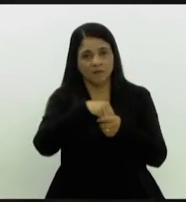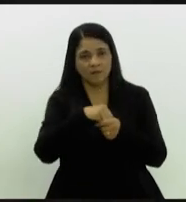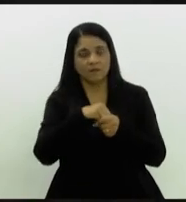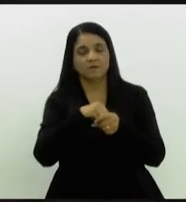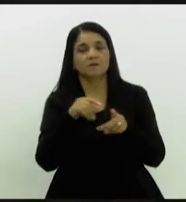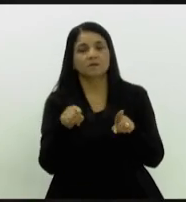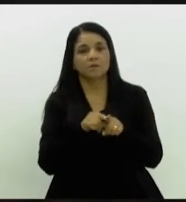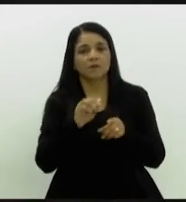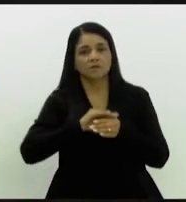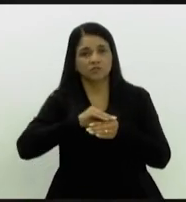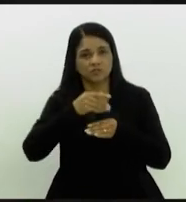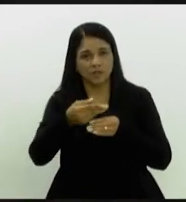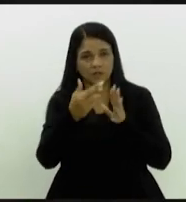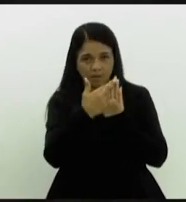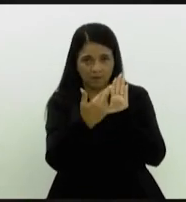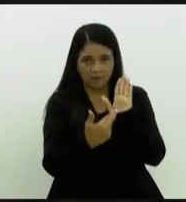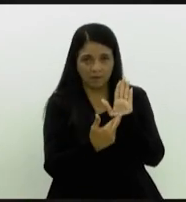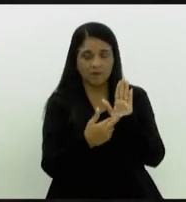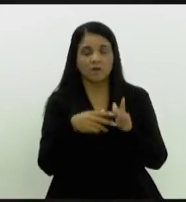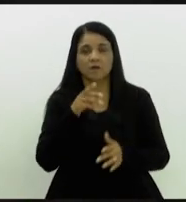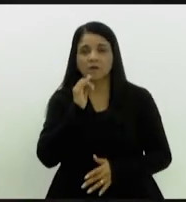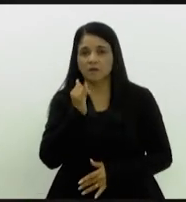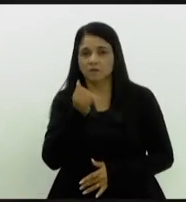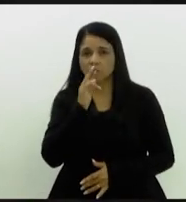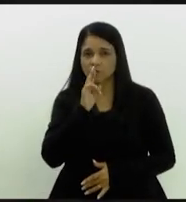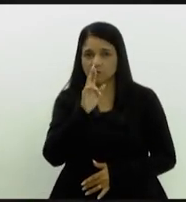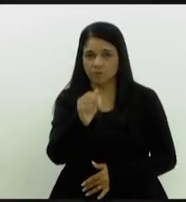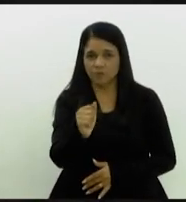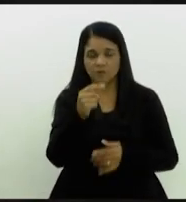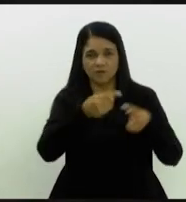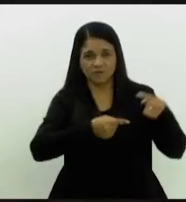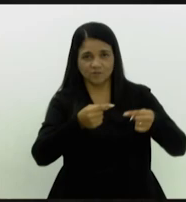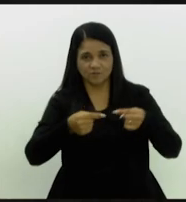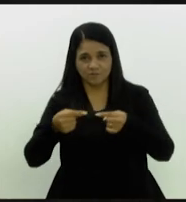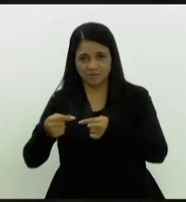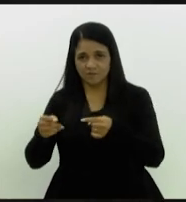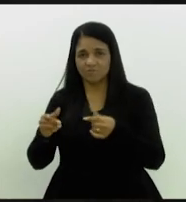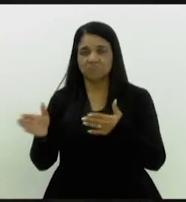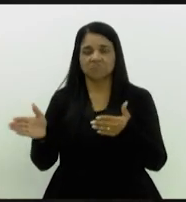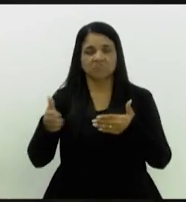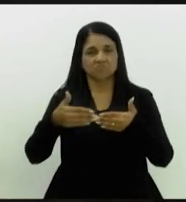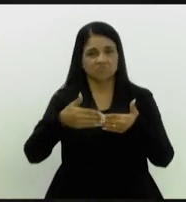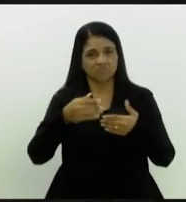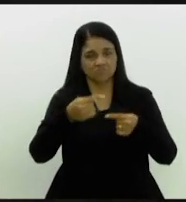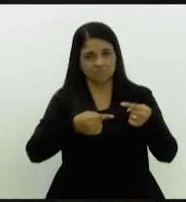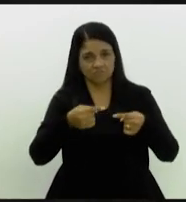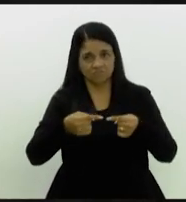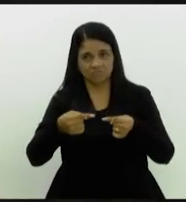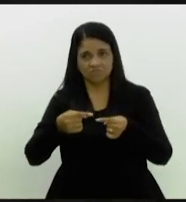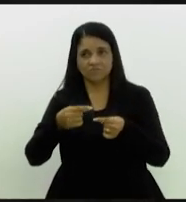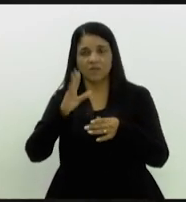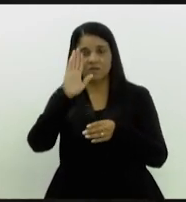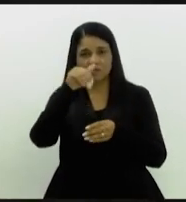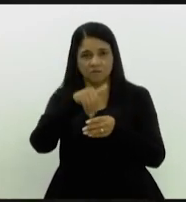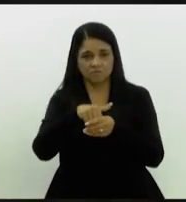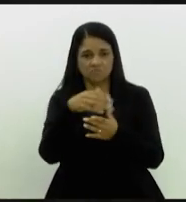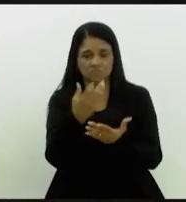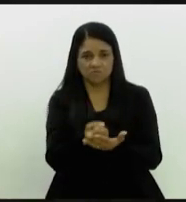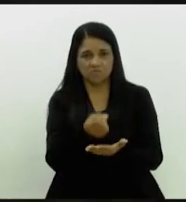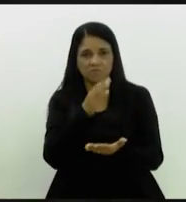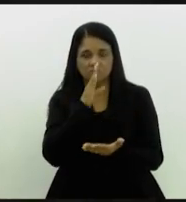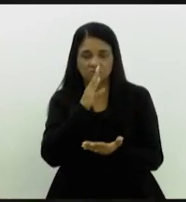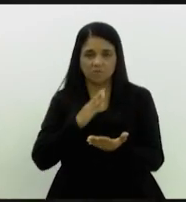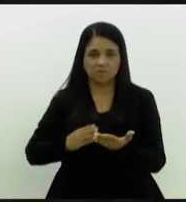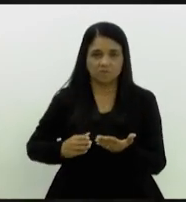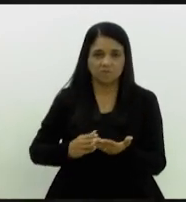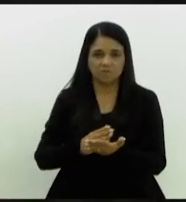favorável, relator deputado Rodrigo Amorim. Em discussão, não havendo quem queira discutir, encerrada a discussão. Em votação, senhores